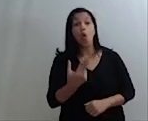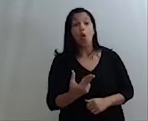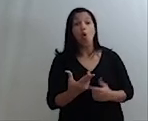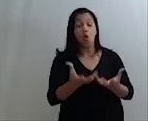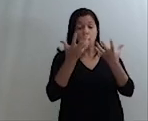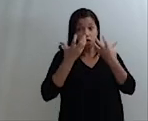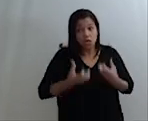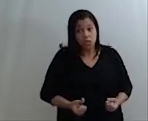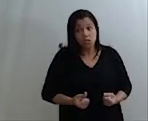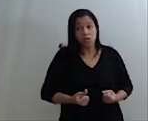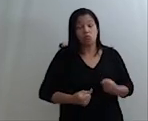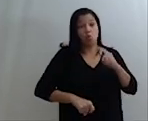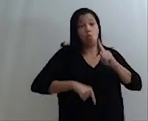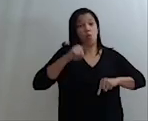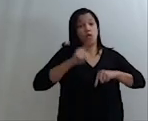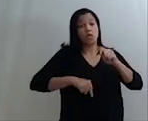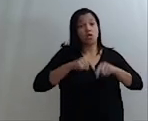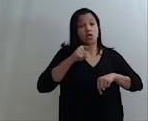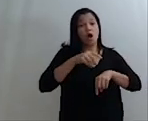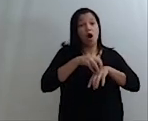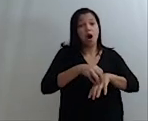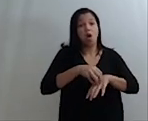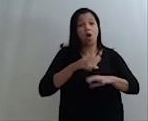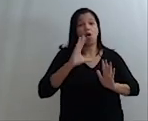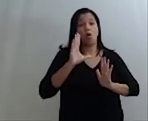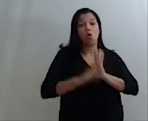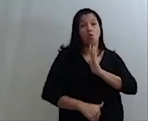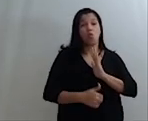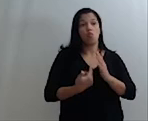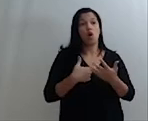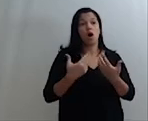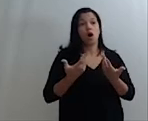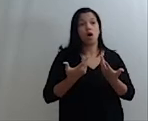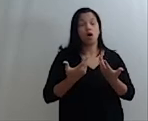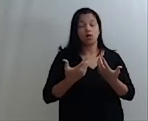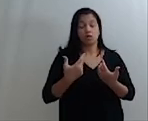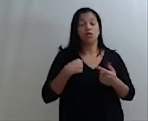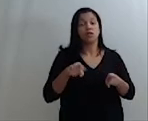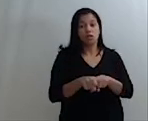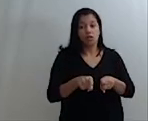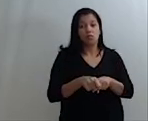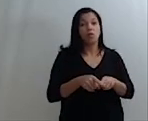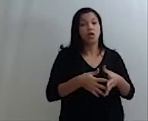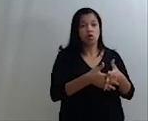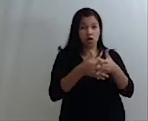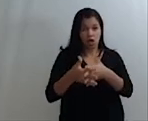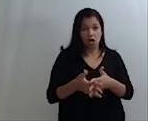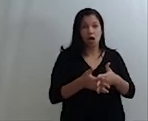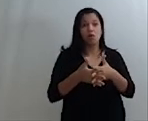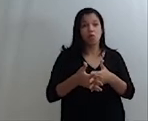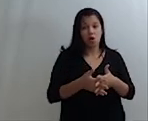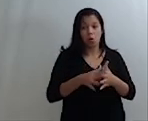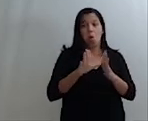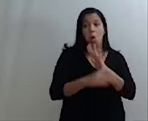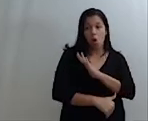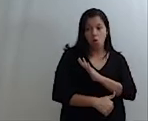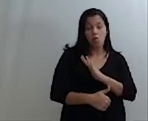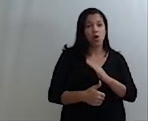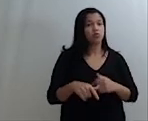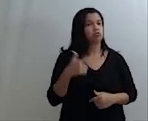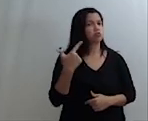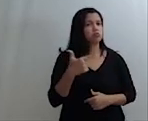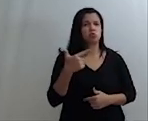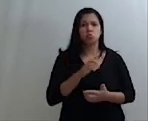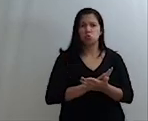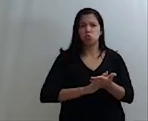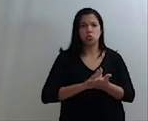carga a carga foi recuperada assim como a carreta subtraída não houve agressão